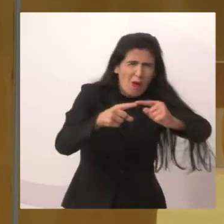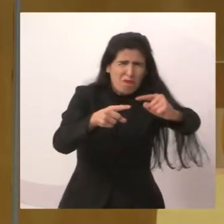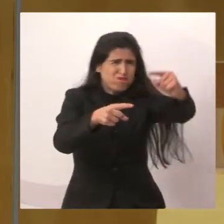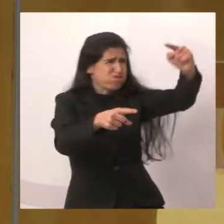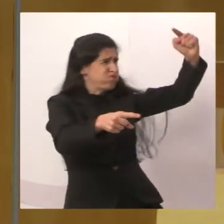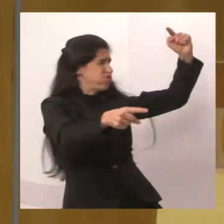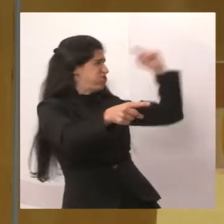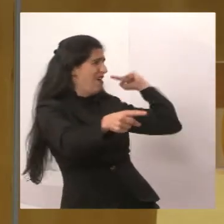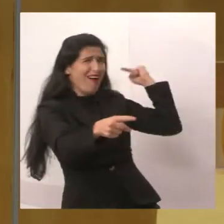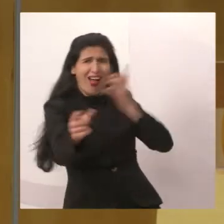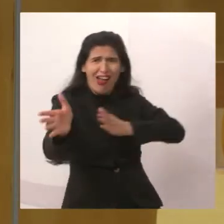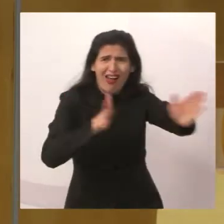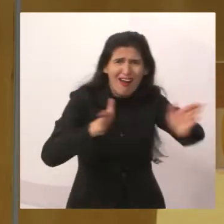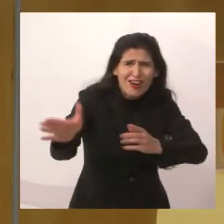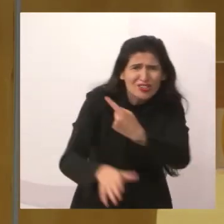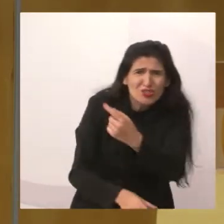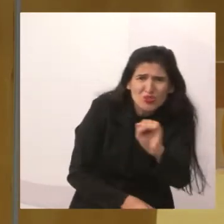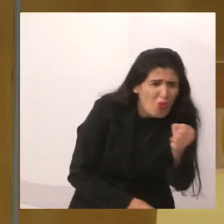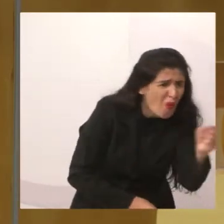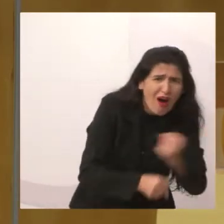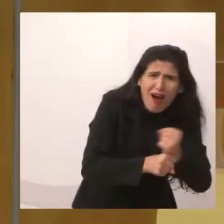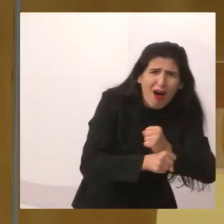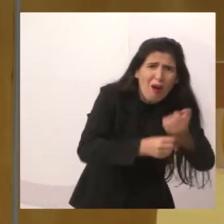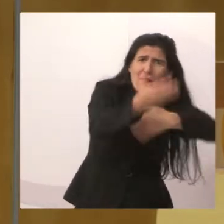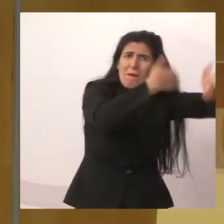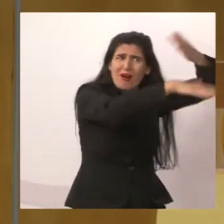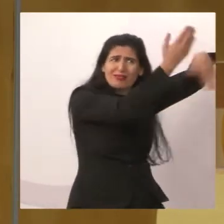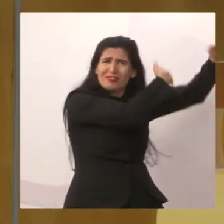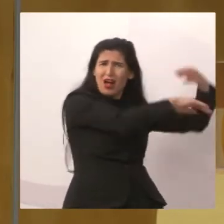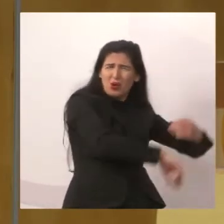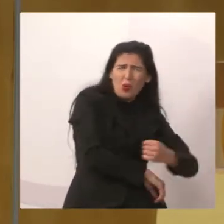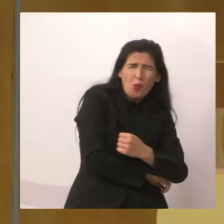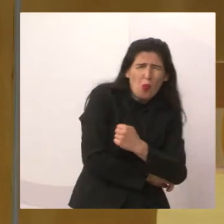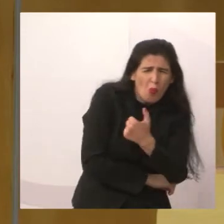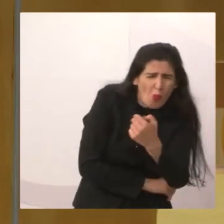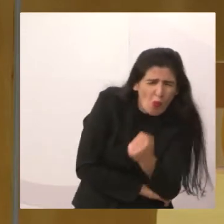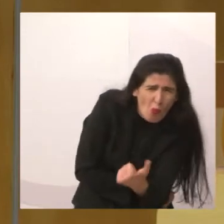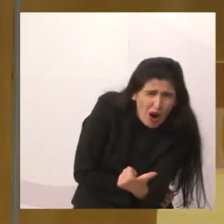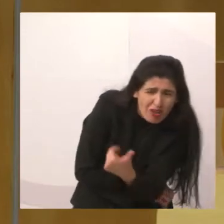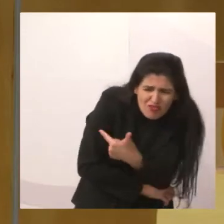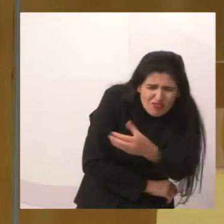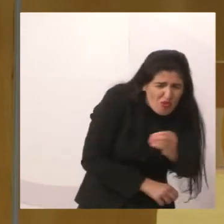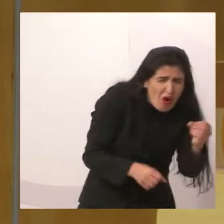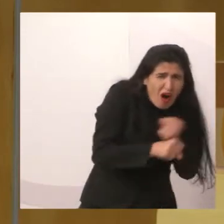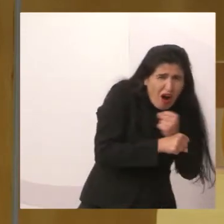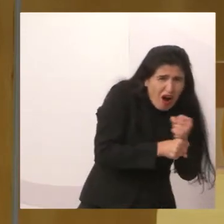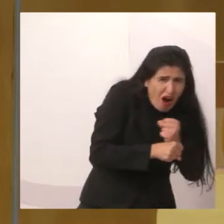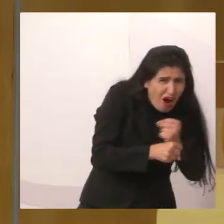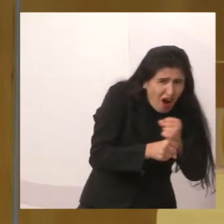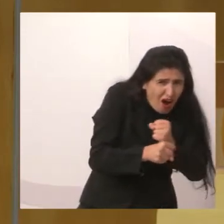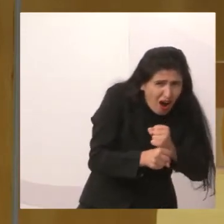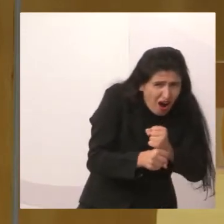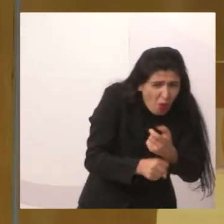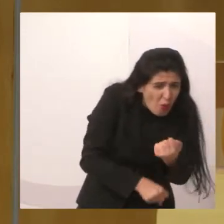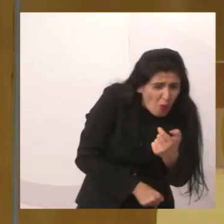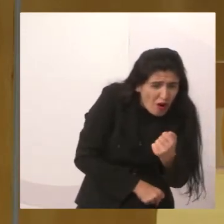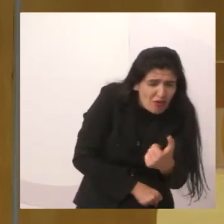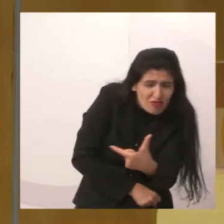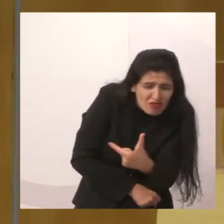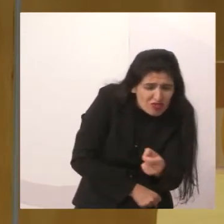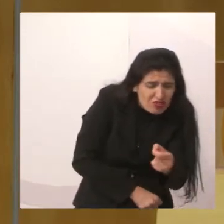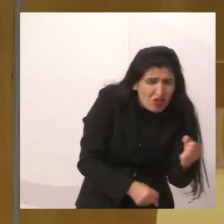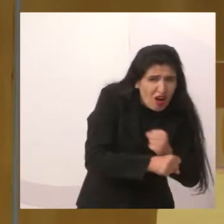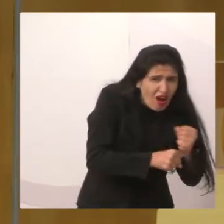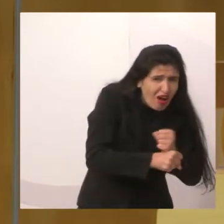anos atrás, quase 2 décadas. Acredito que muitos que estão nos acompanhando pela TV Câmara,